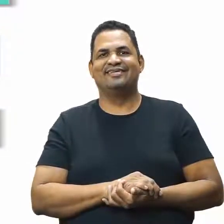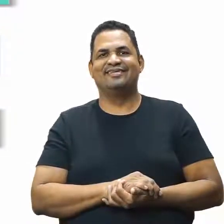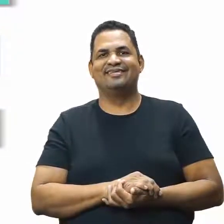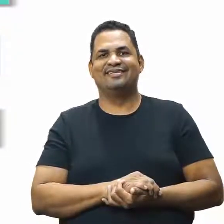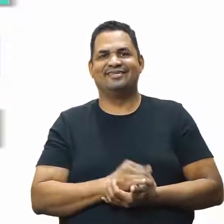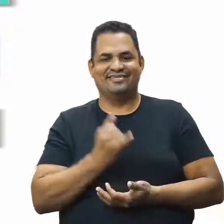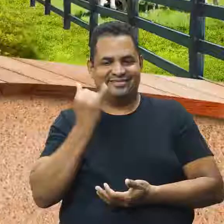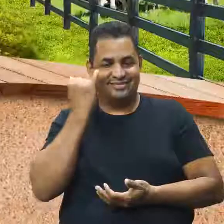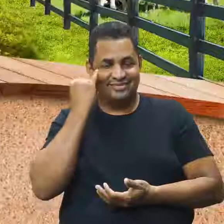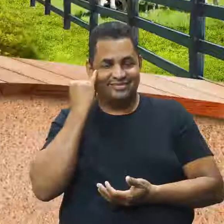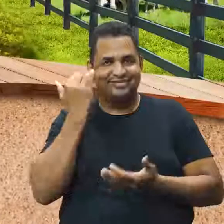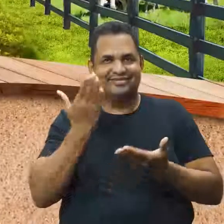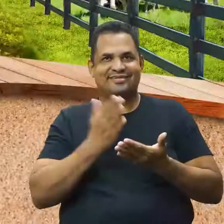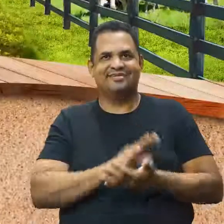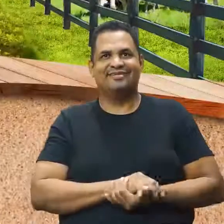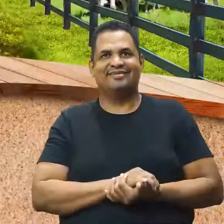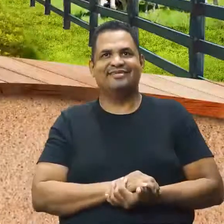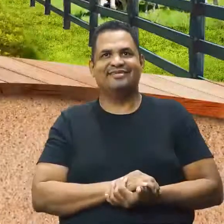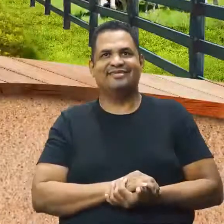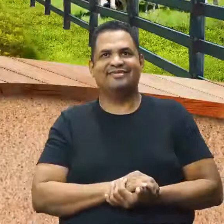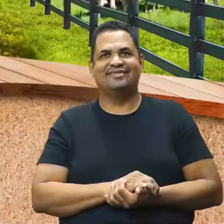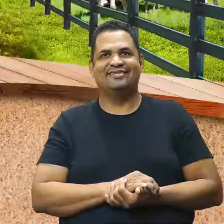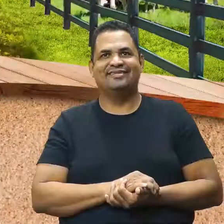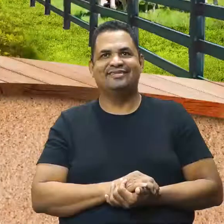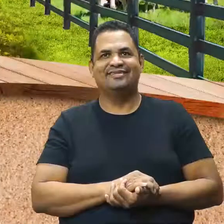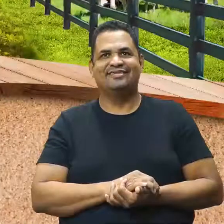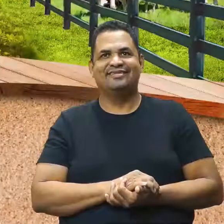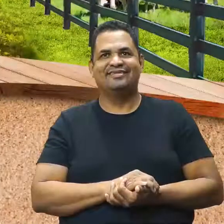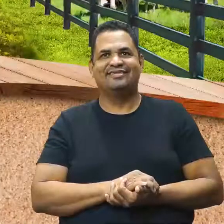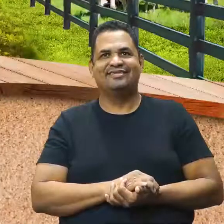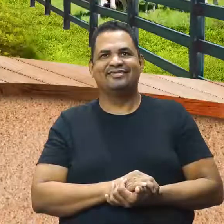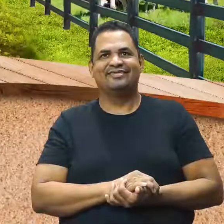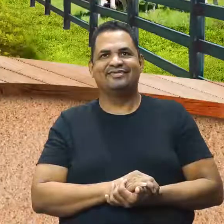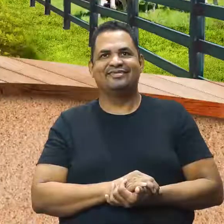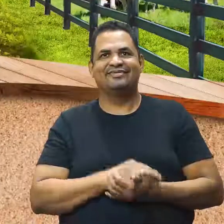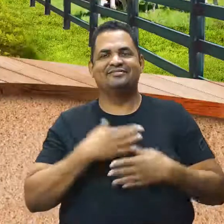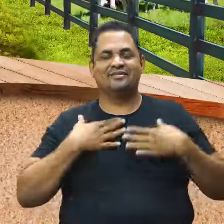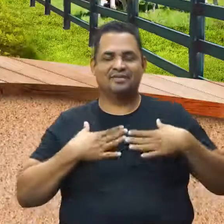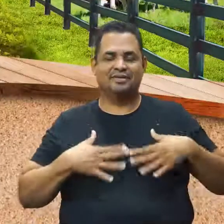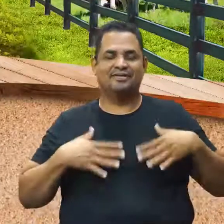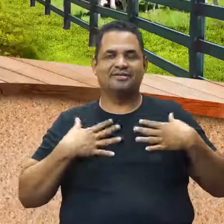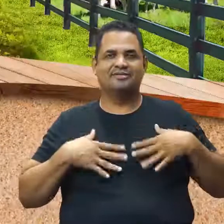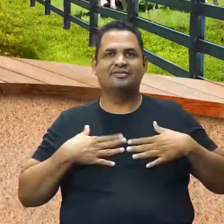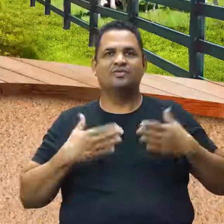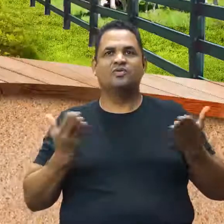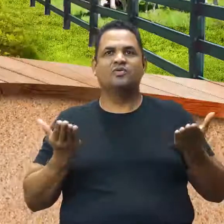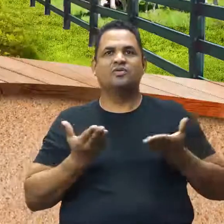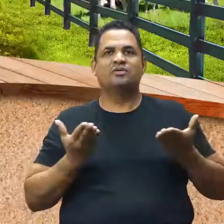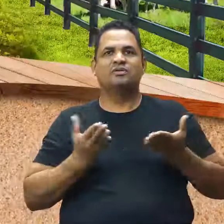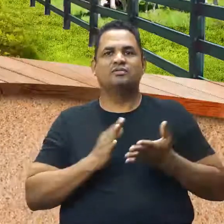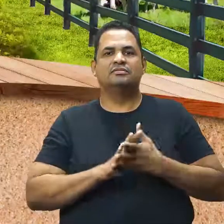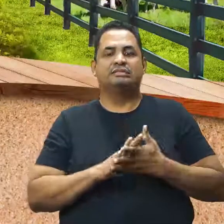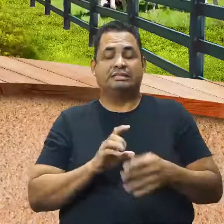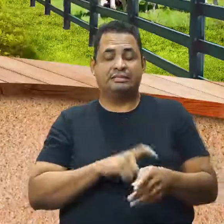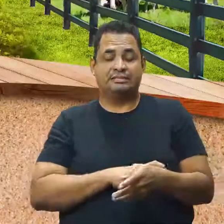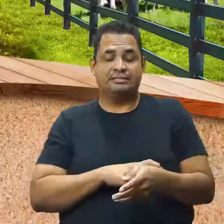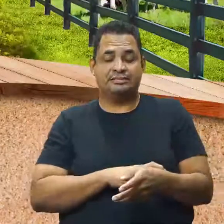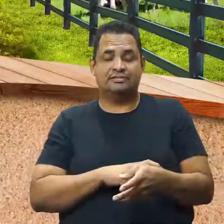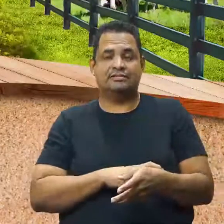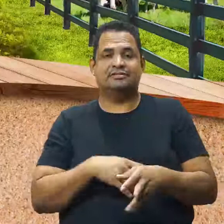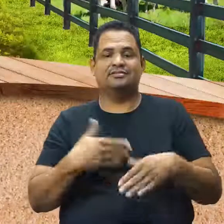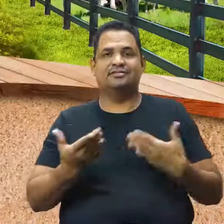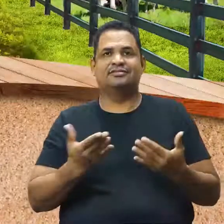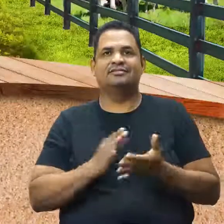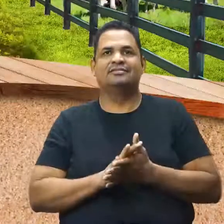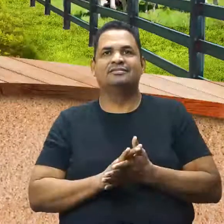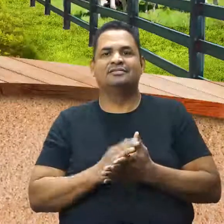Sâmio! Aqui pro tio! Ei, gente! Só pra gente relaxar, que eu sei que hoje é um dia tenso.